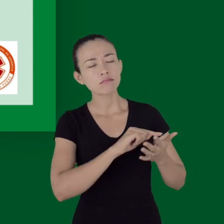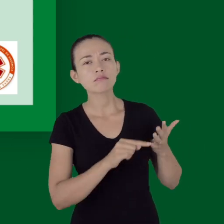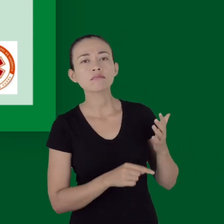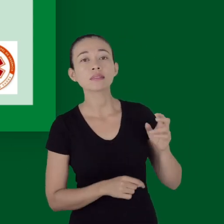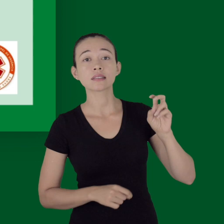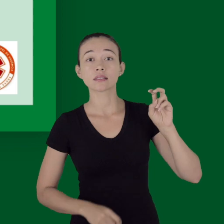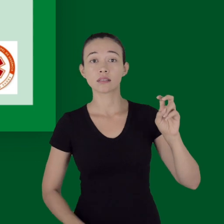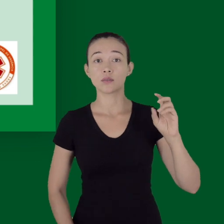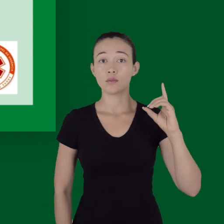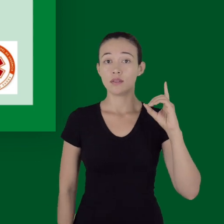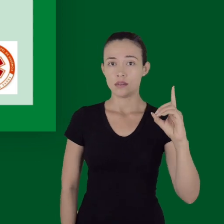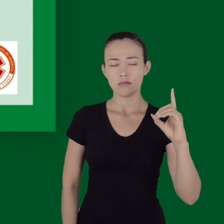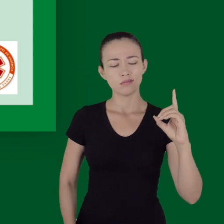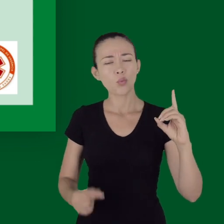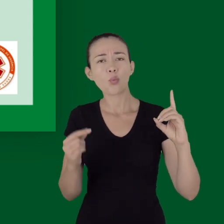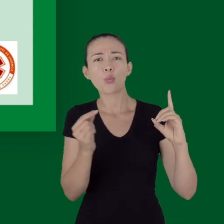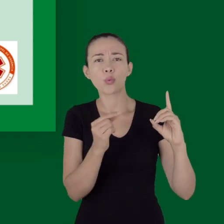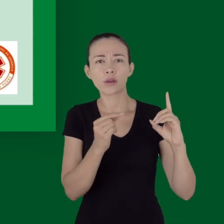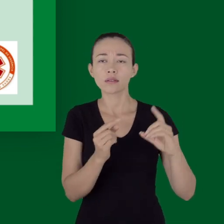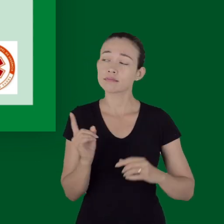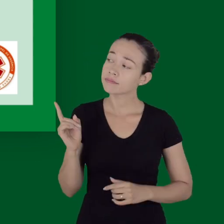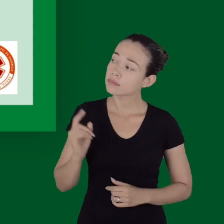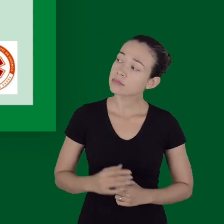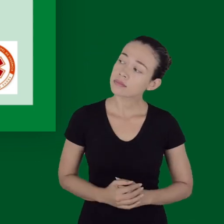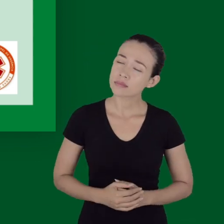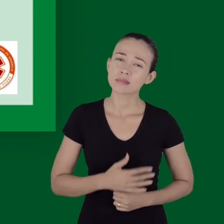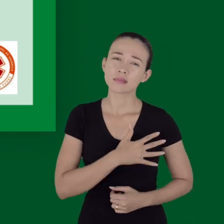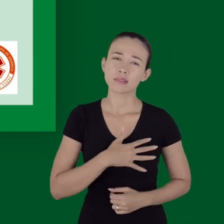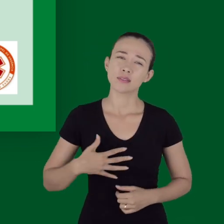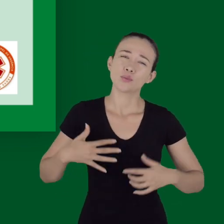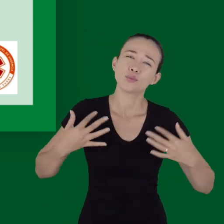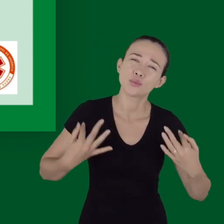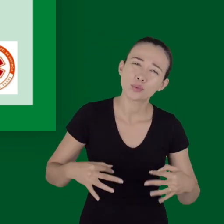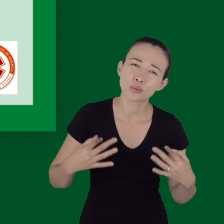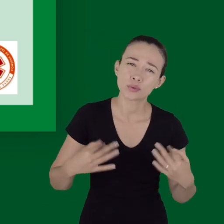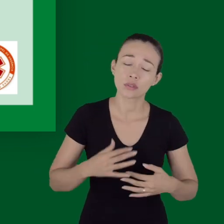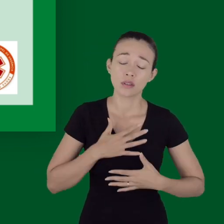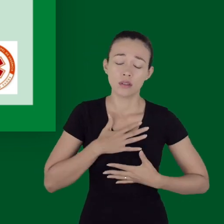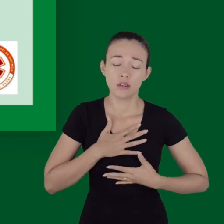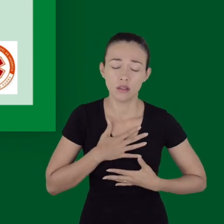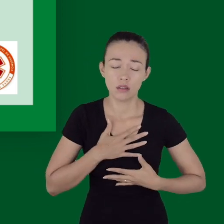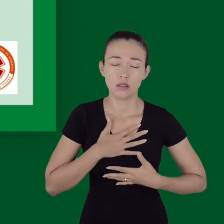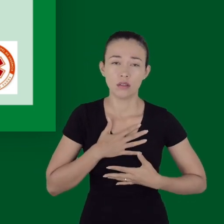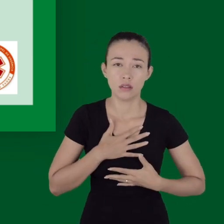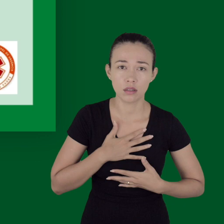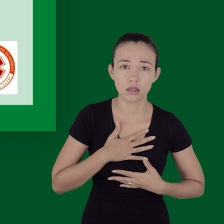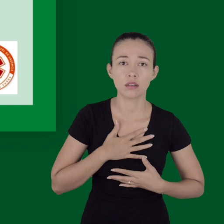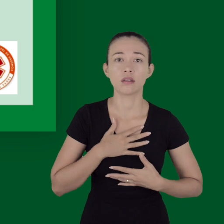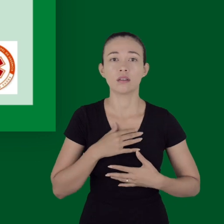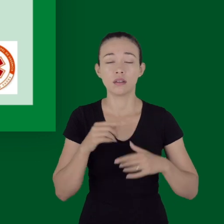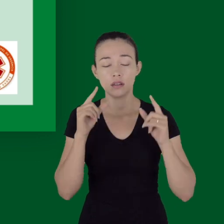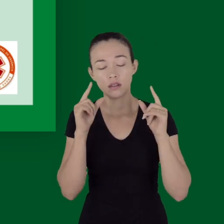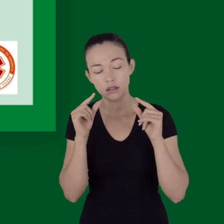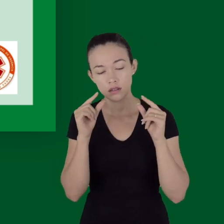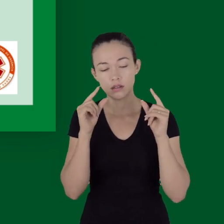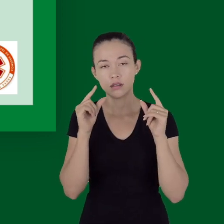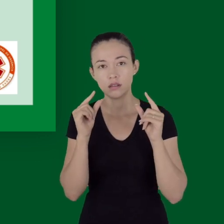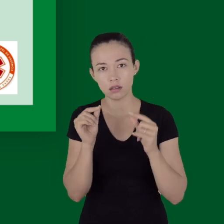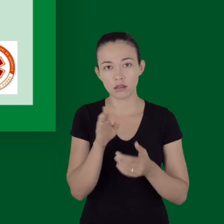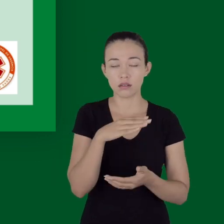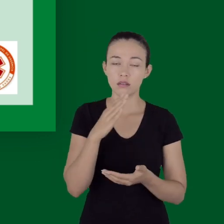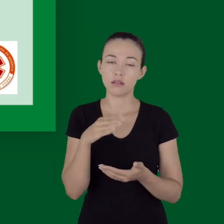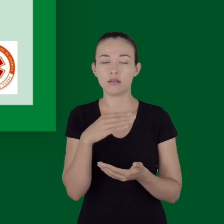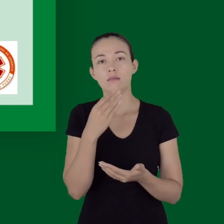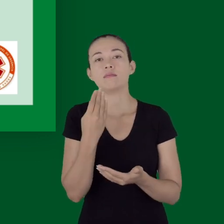objetivo, utilizando os 5 Ds, que são dor torácica, dispneia, diminuição do nível de consciência, desmaio e